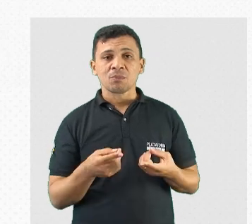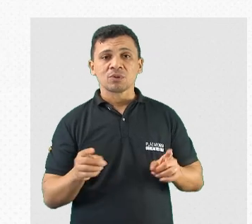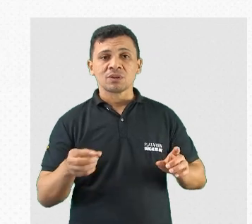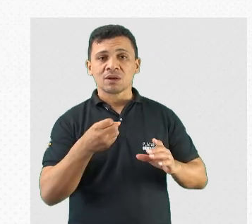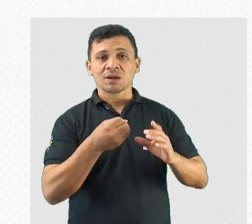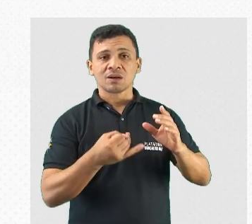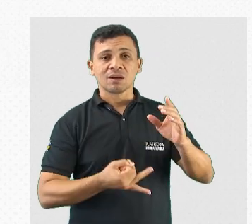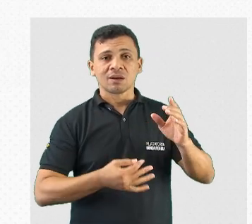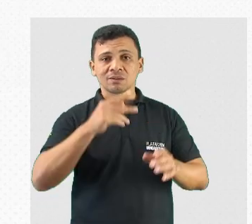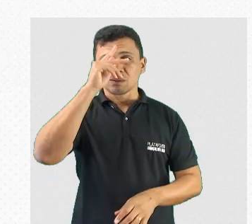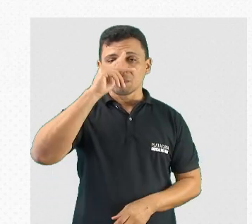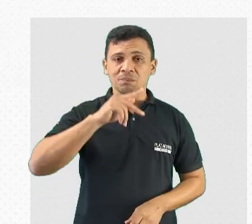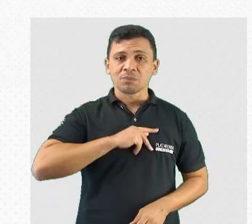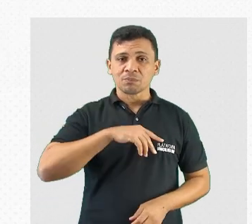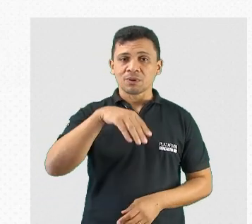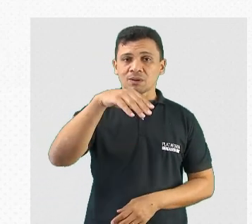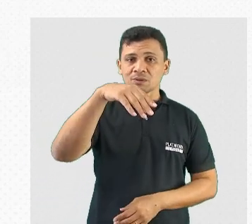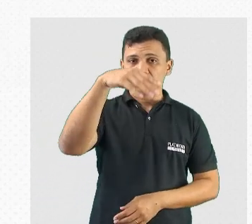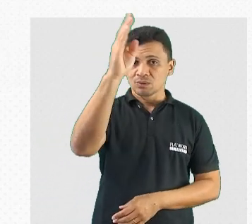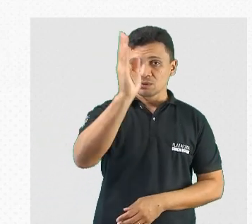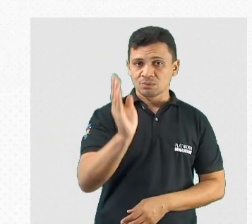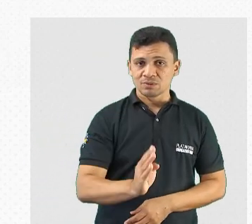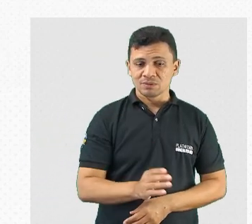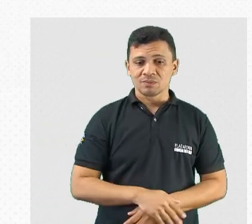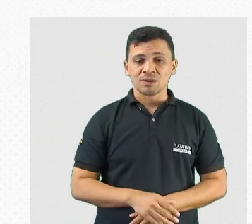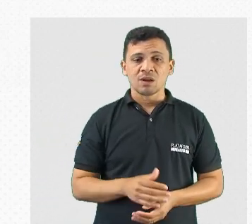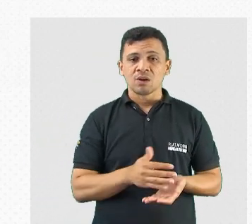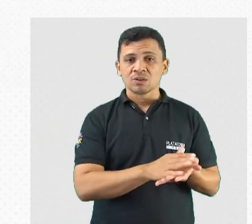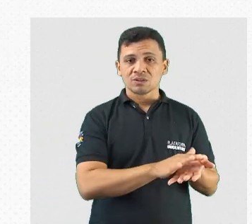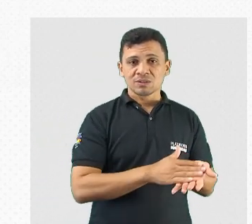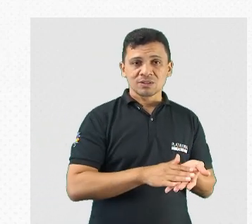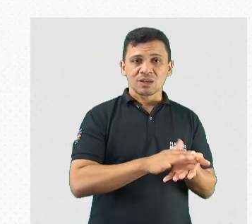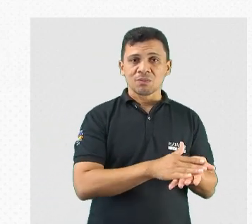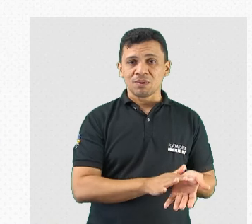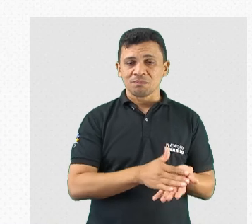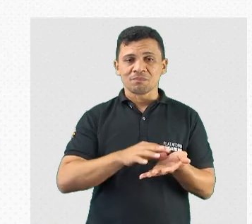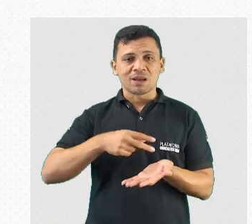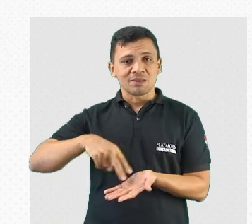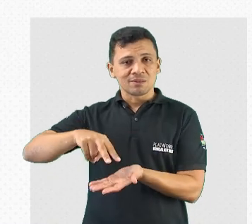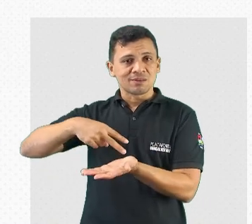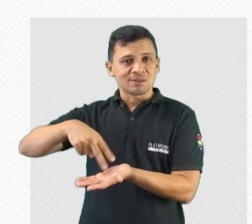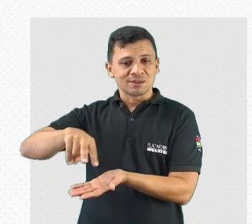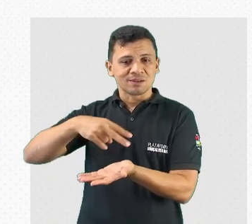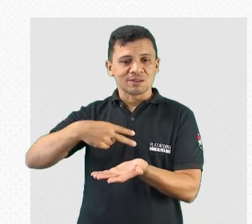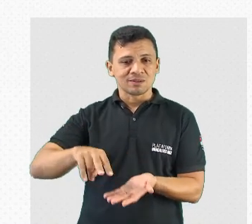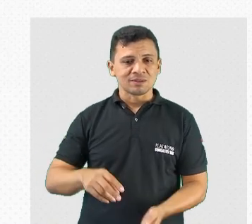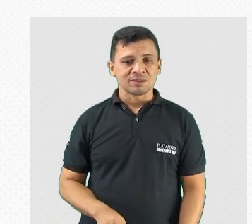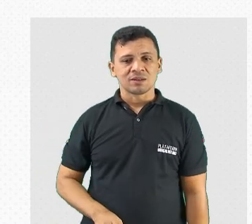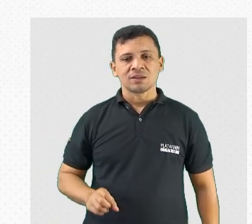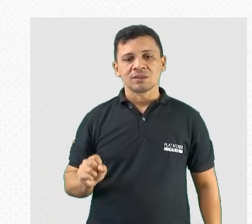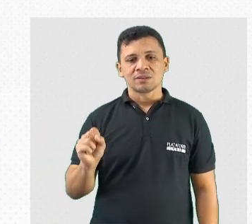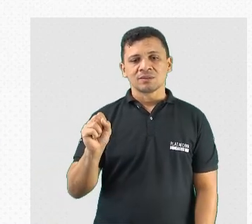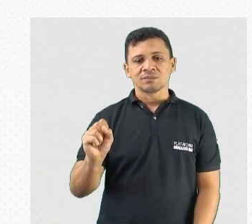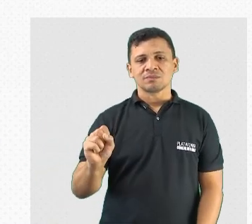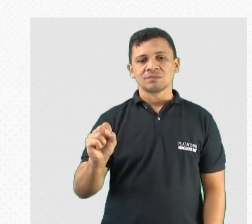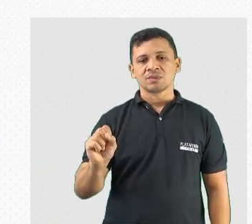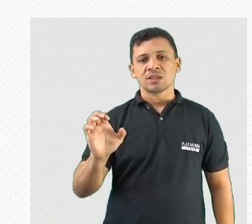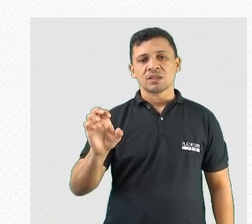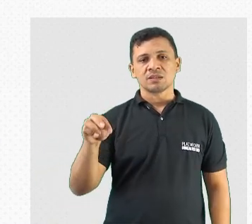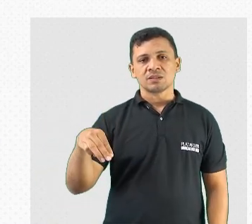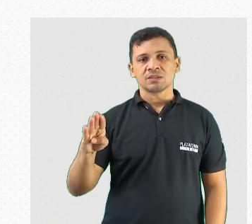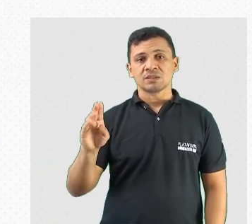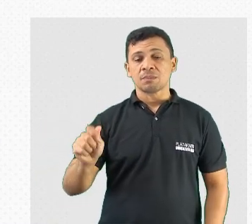Brasil. O samba, ou o samba de roda é a dança, e o samba, a música, vem da palavra semba. Bom, essa variação ela vai